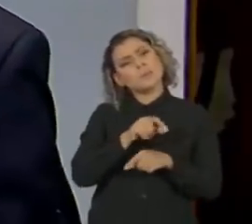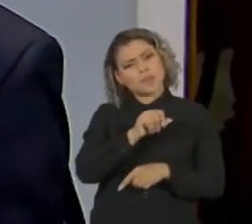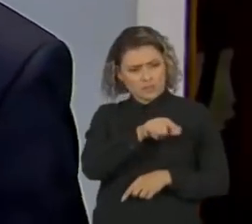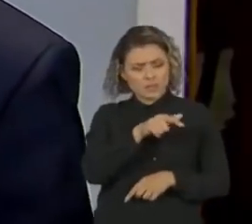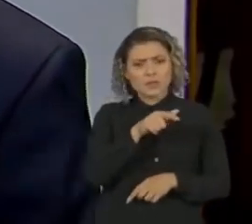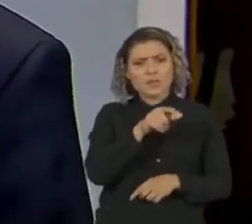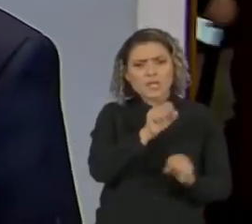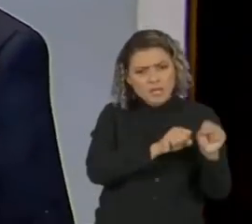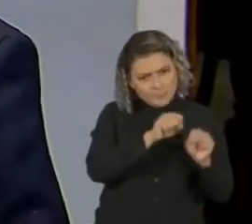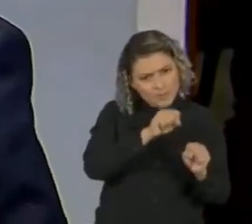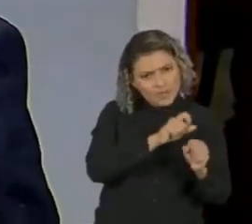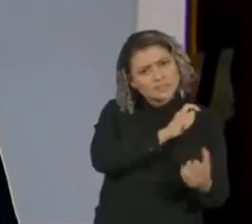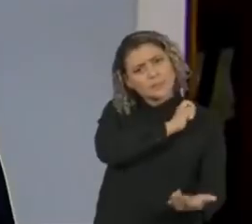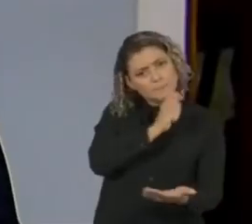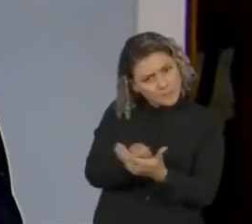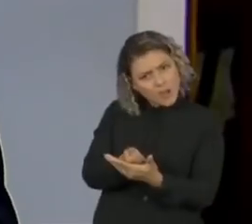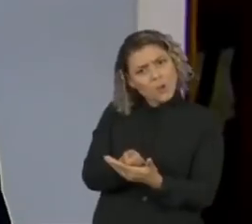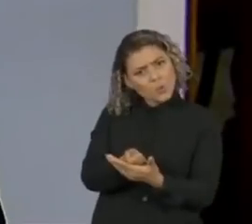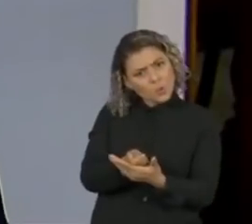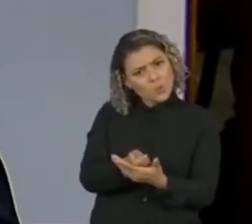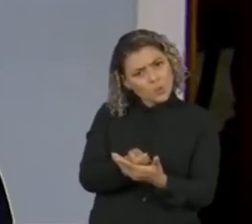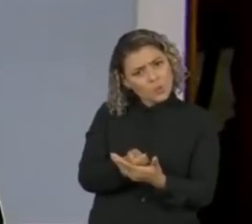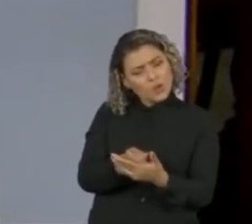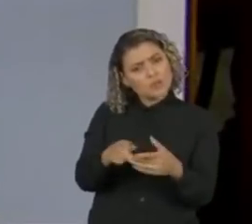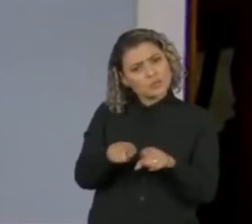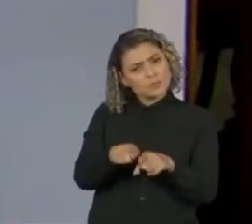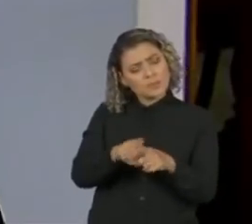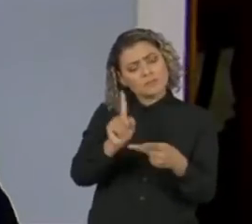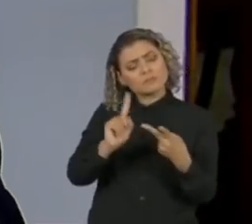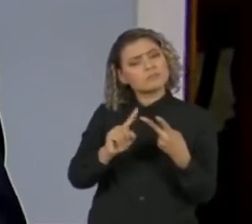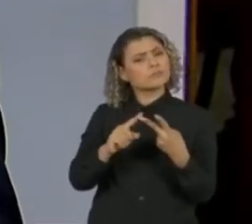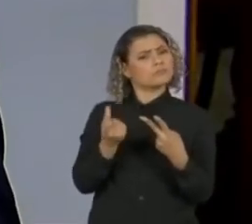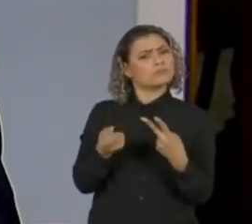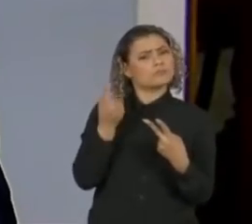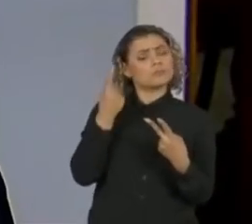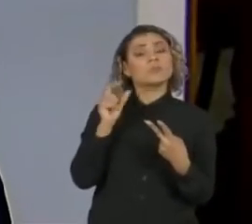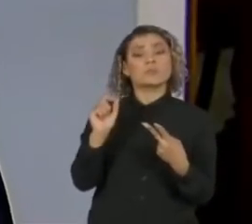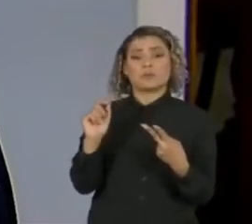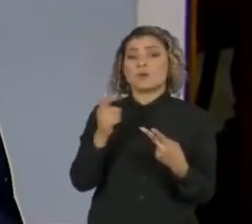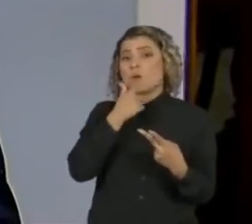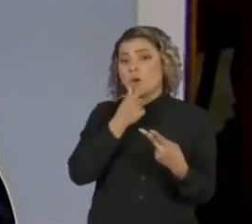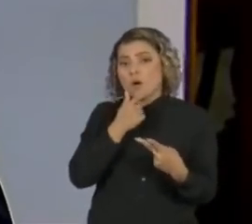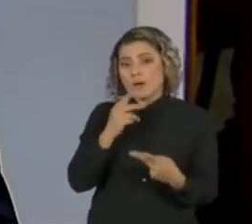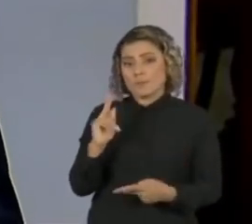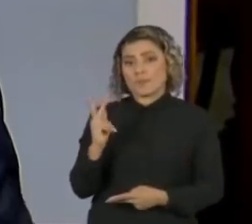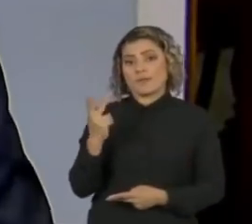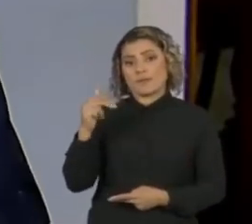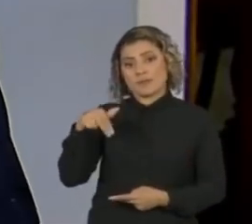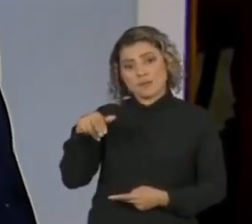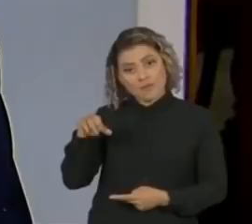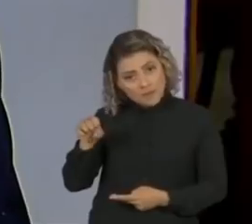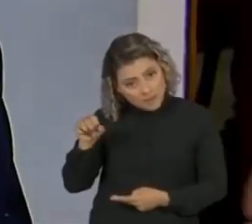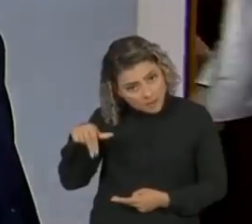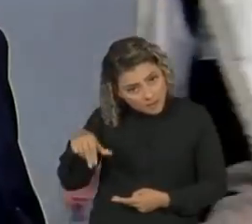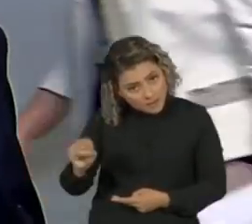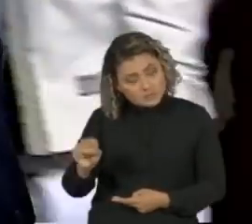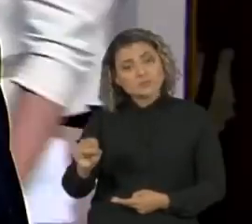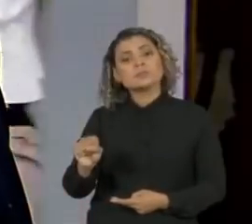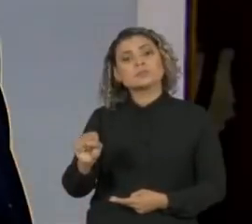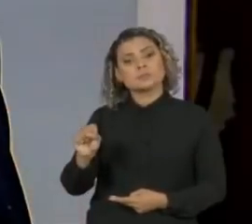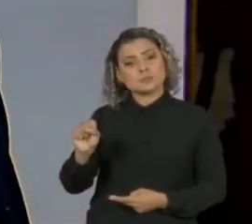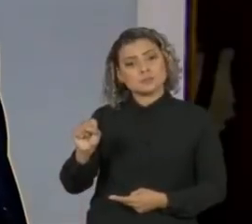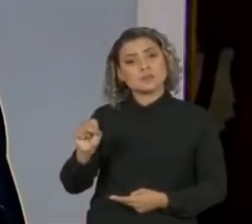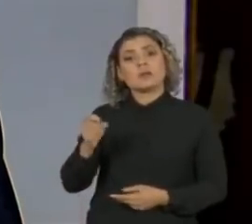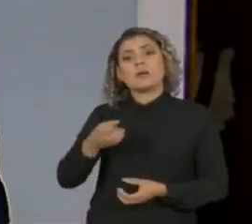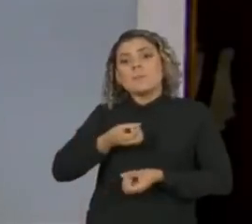esses disparos foram apagados. A segunda questão é que, misteriosamente também, na rescisão na Justiça